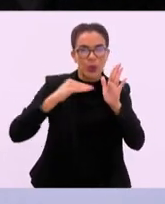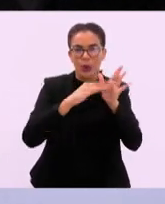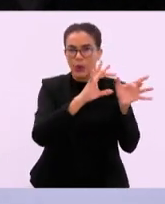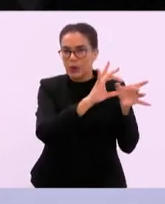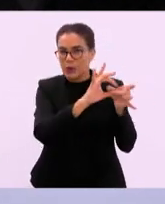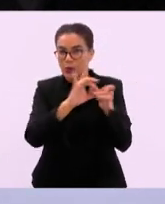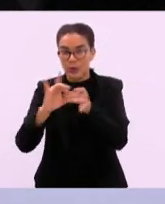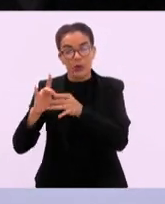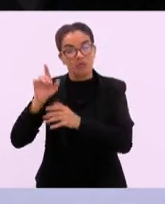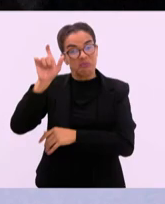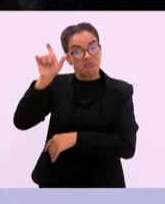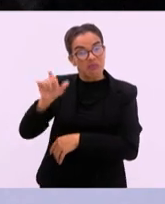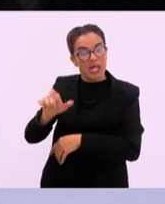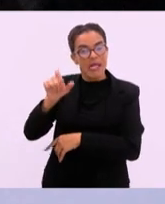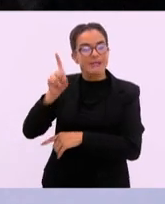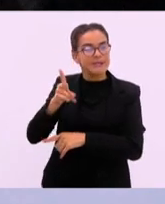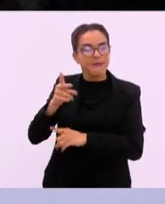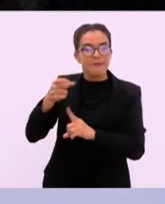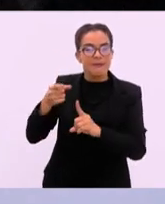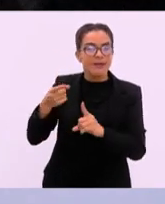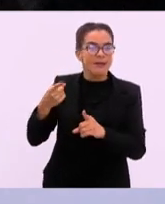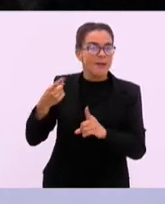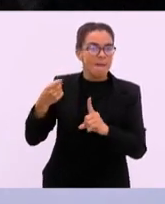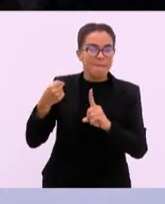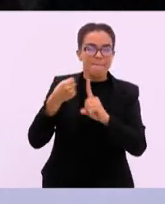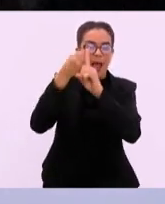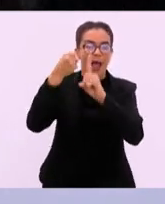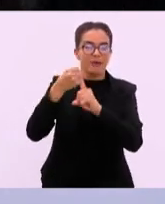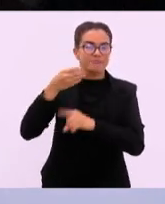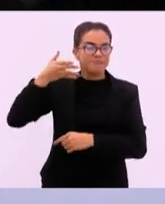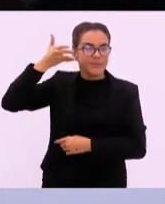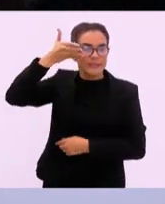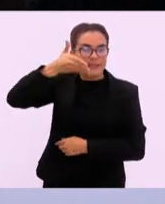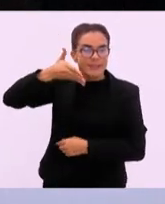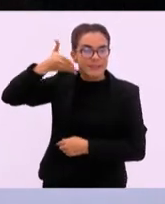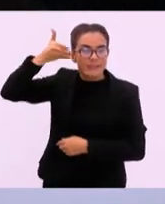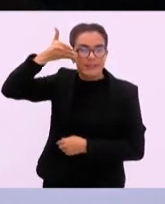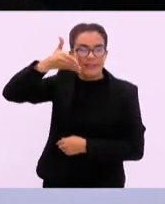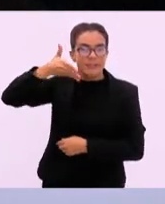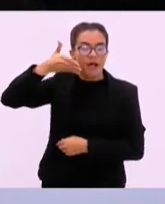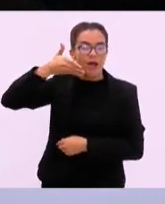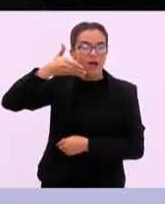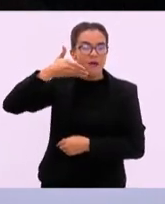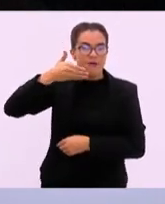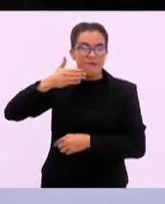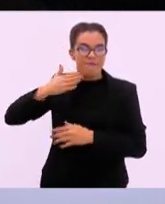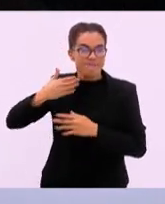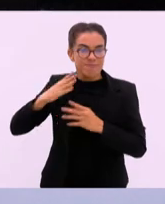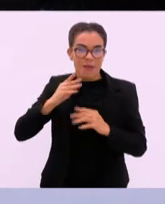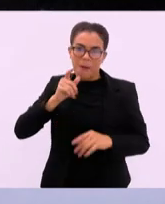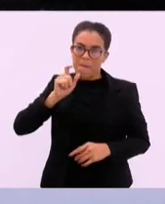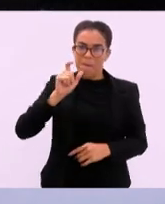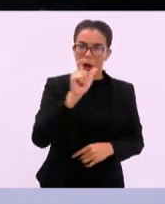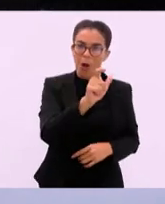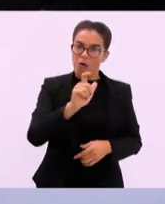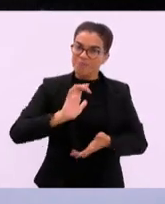marca muito, às vezes, nos seus discursos, uma vertente de intolerância